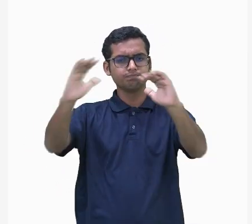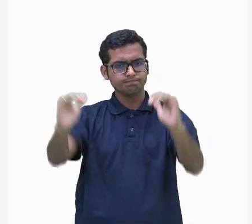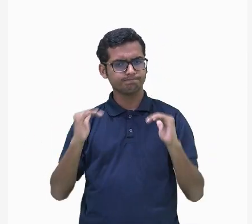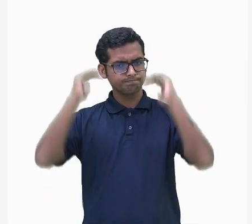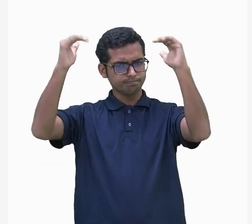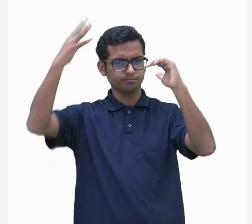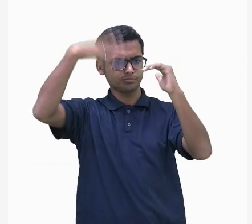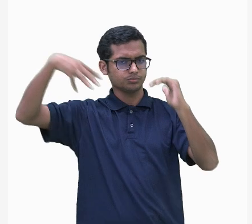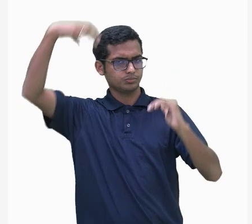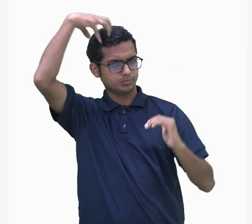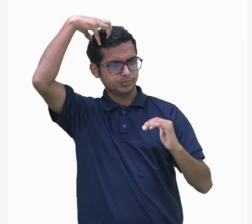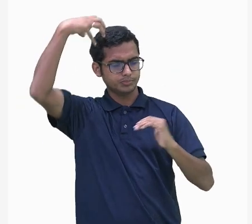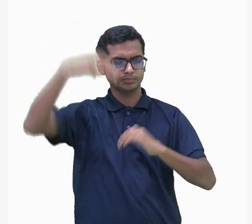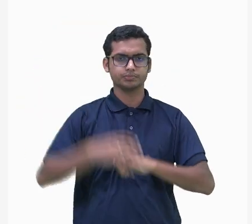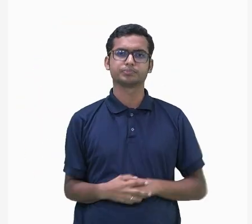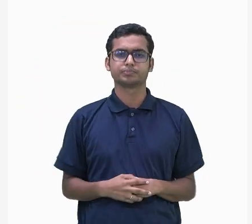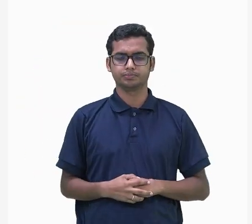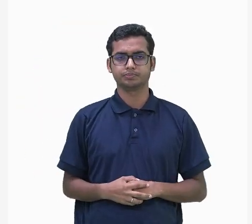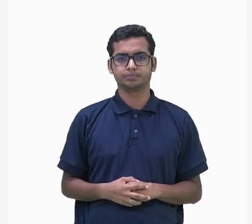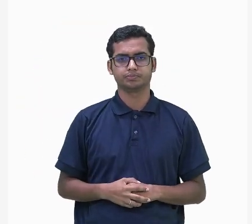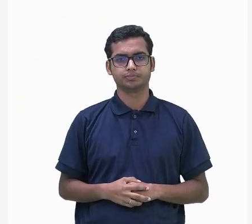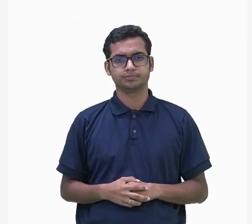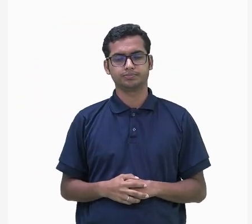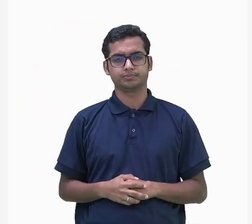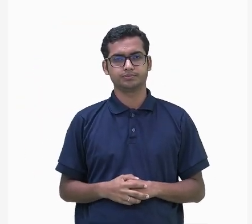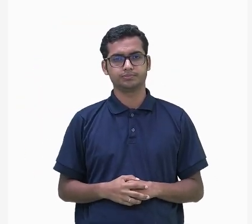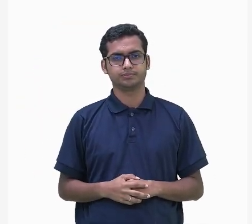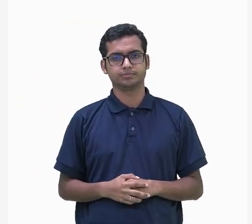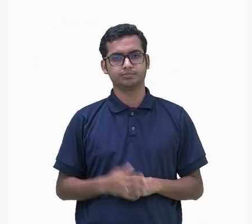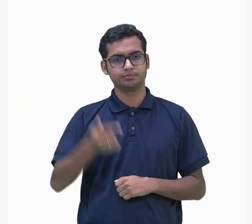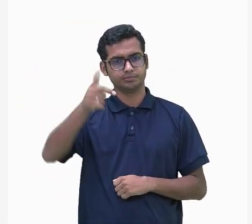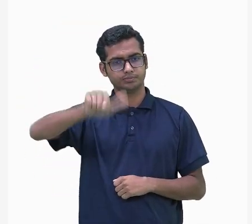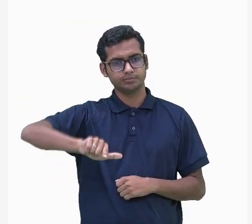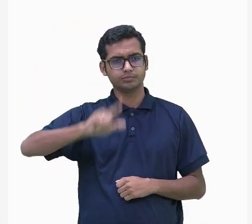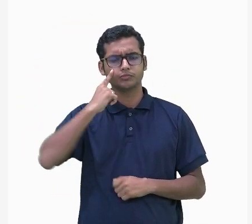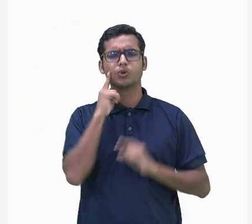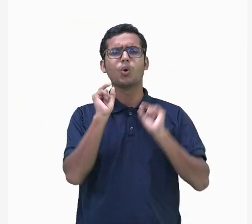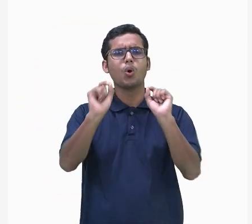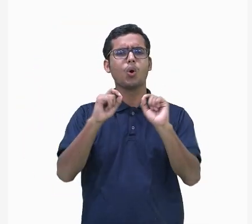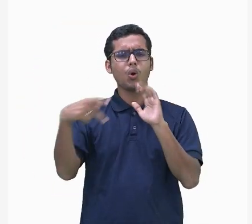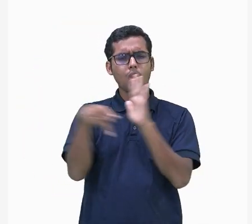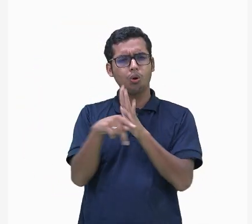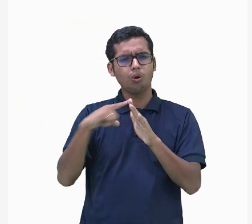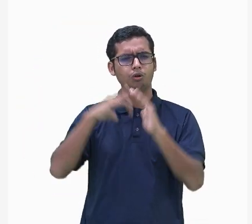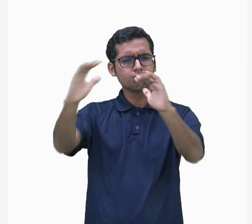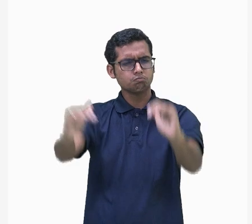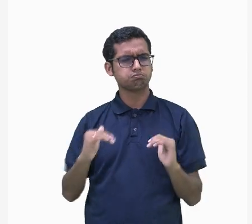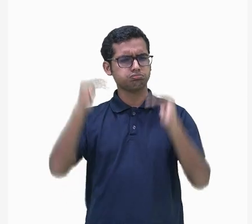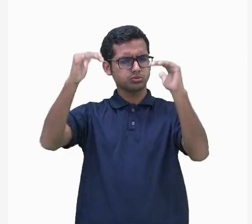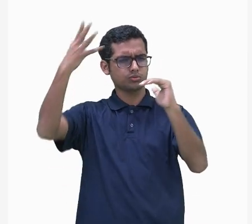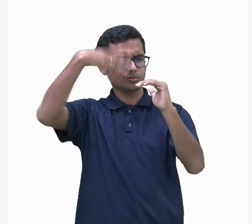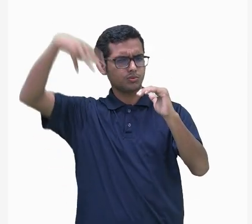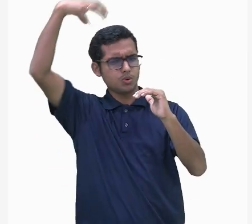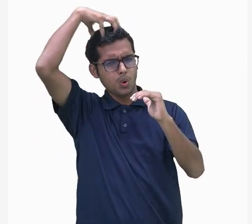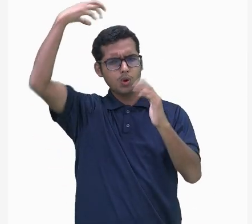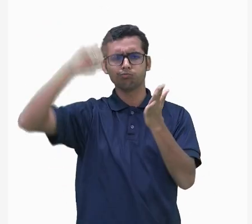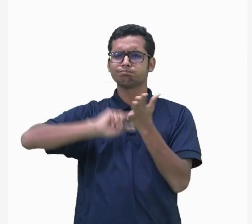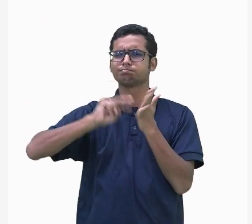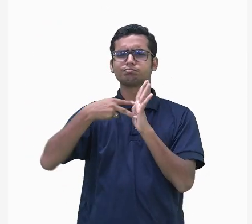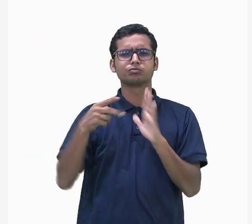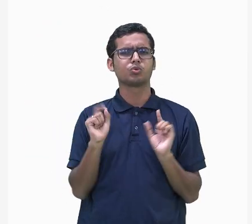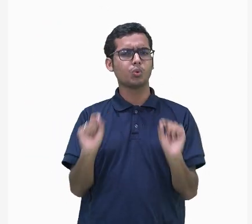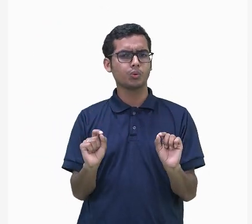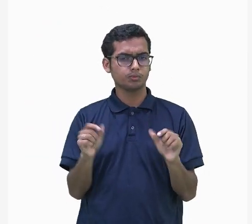absolutismo monárquico. Professor, mais uma vez, o que é o absolutismo monárquico? Como vocês